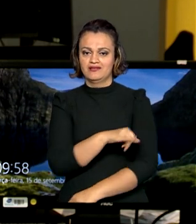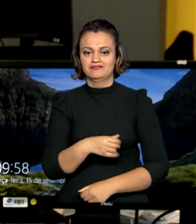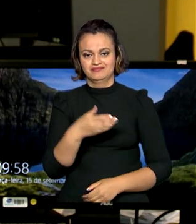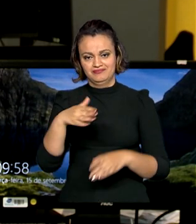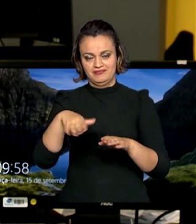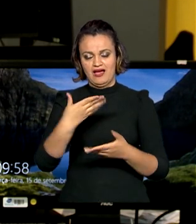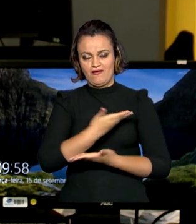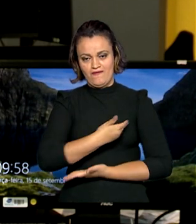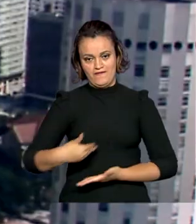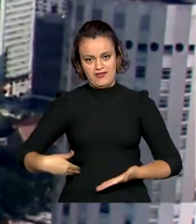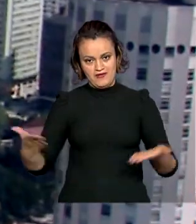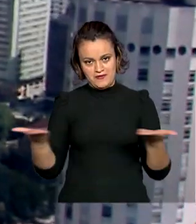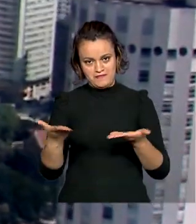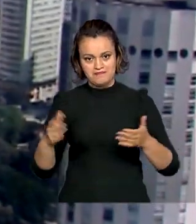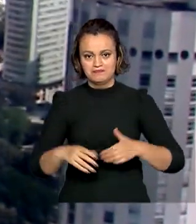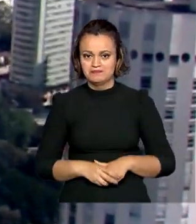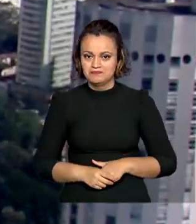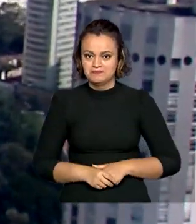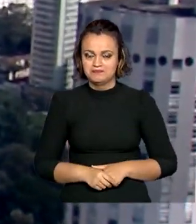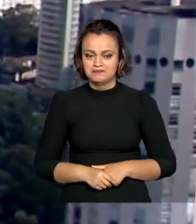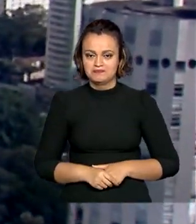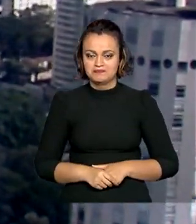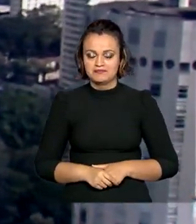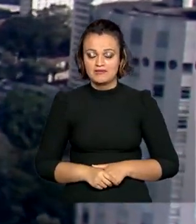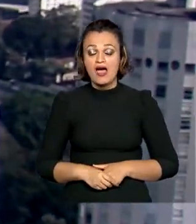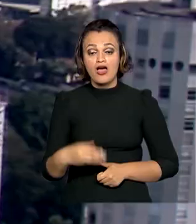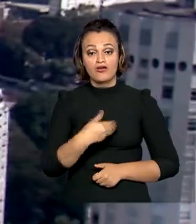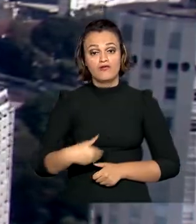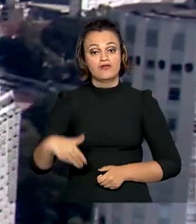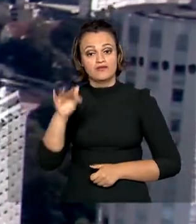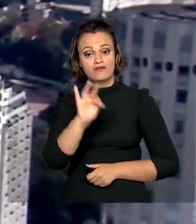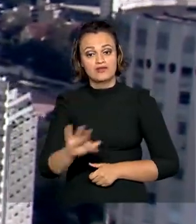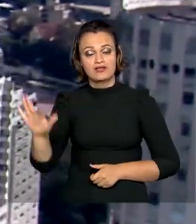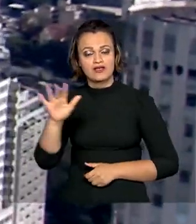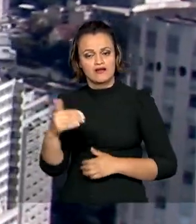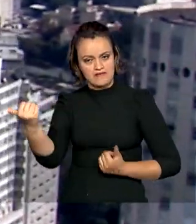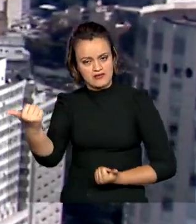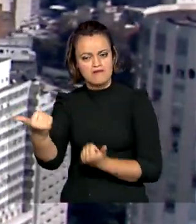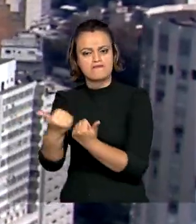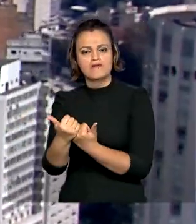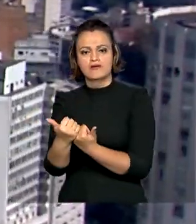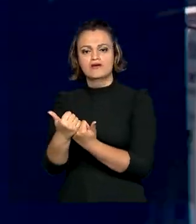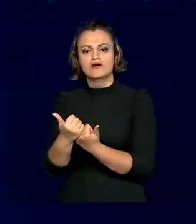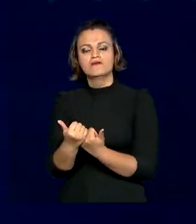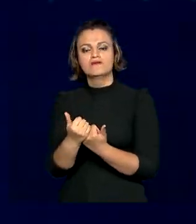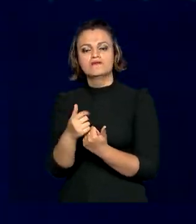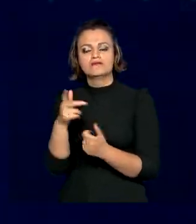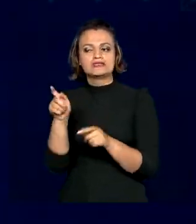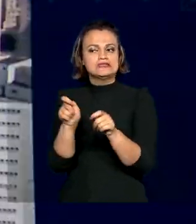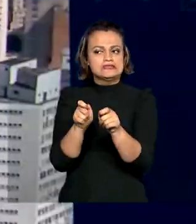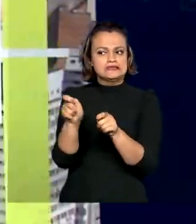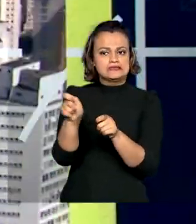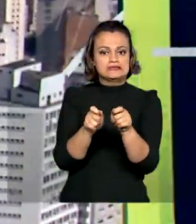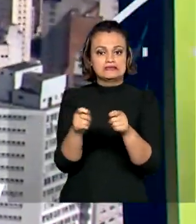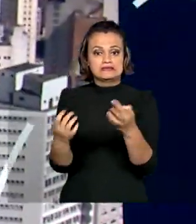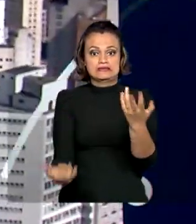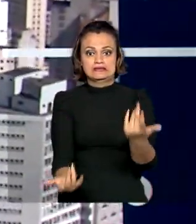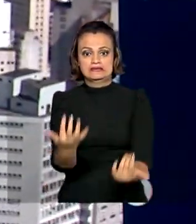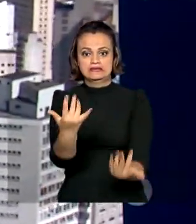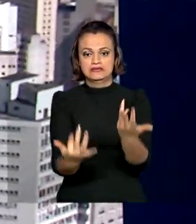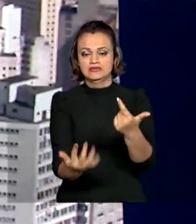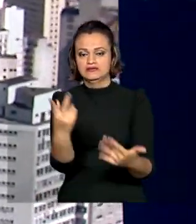para o governo agora. O governo federal vai dar todo o apoio necessário para conter os incêndios florestais